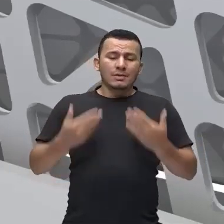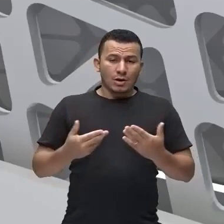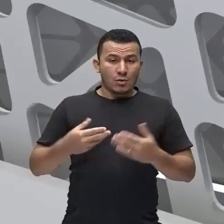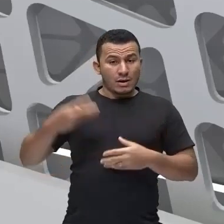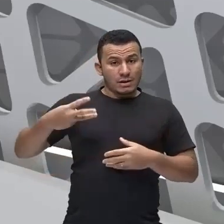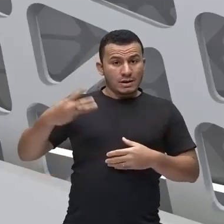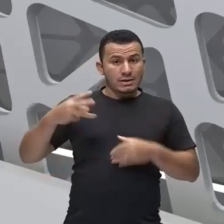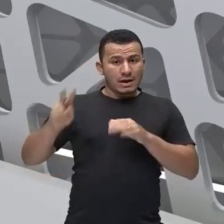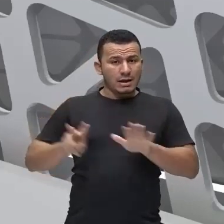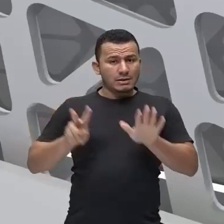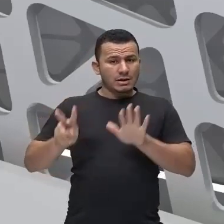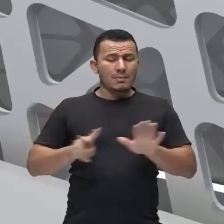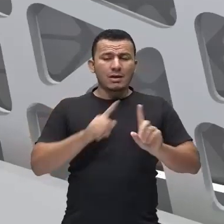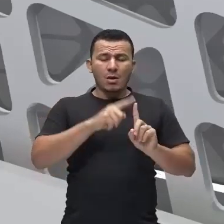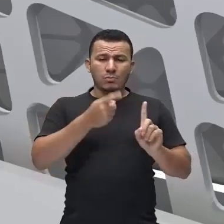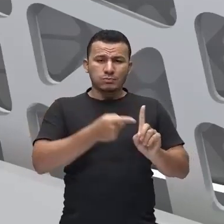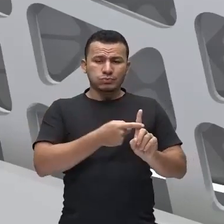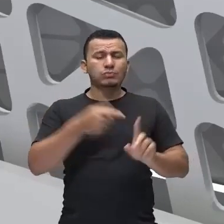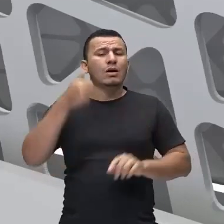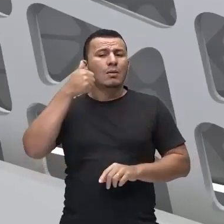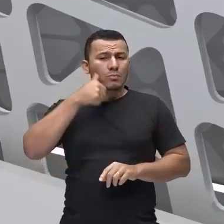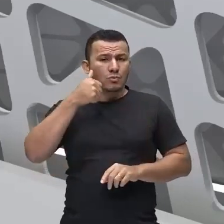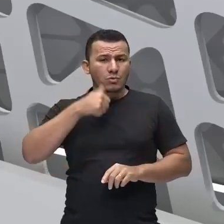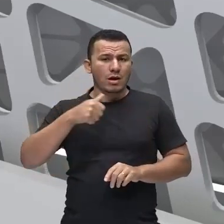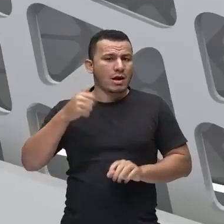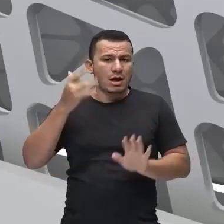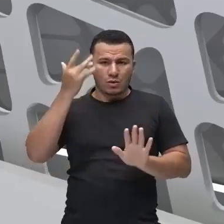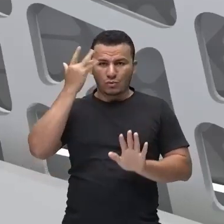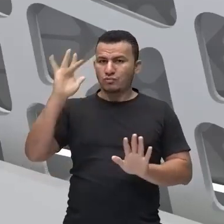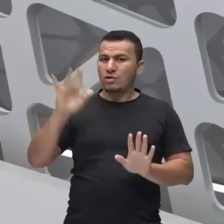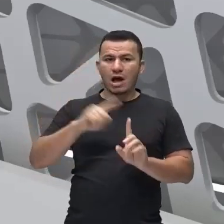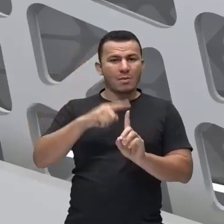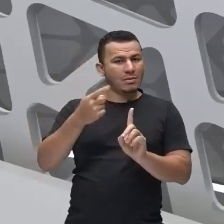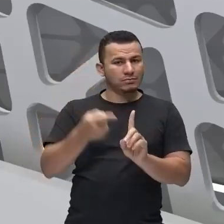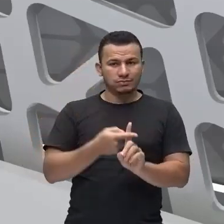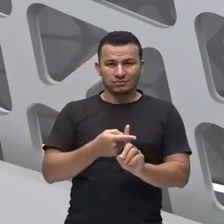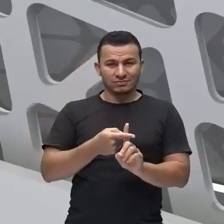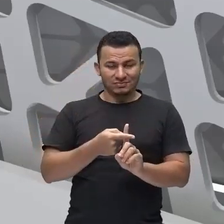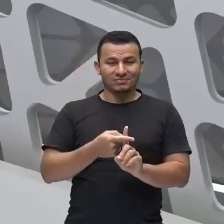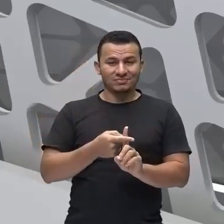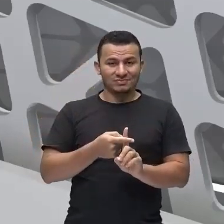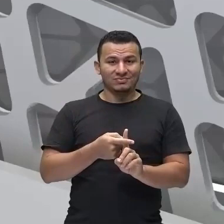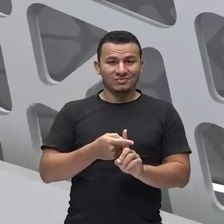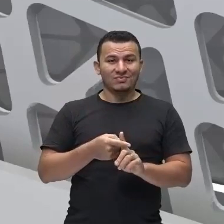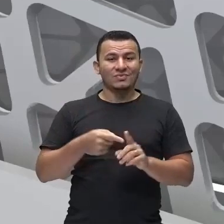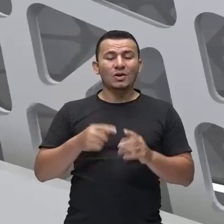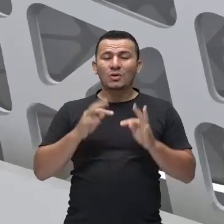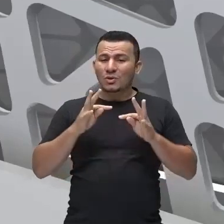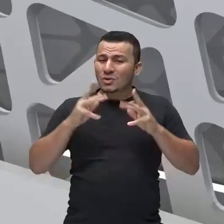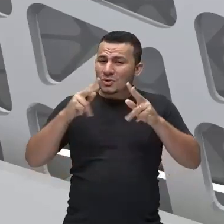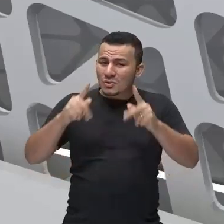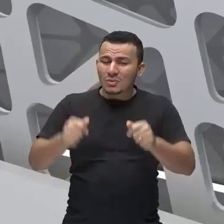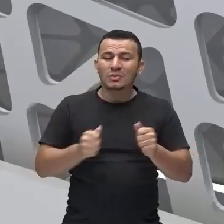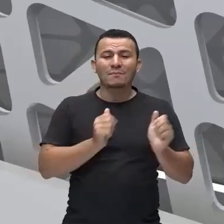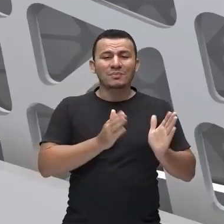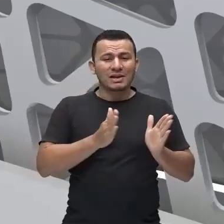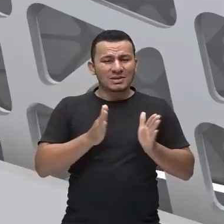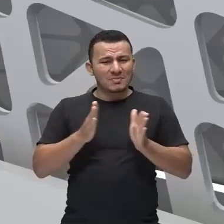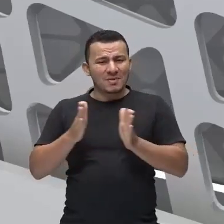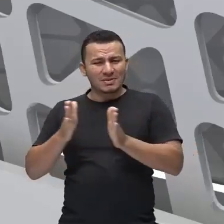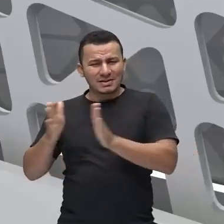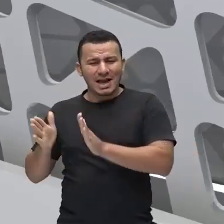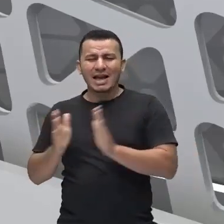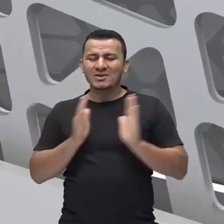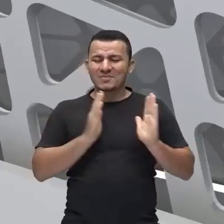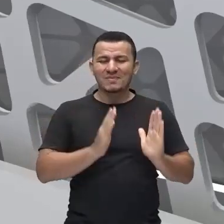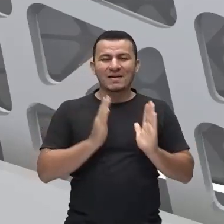gestação. Essa mulher ainda nem sabe que está grávida e que tudo isso, essas